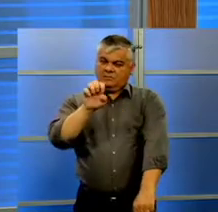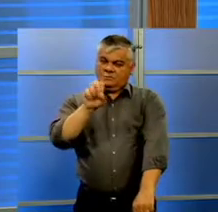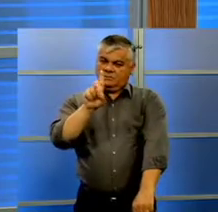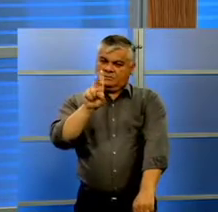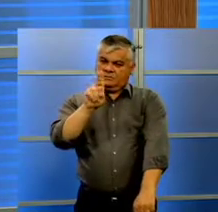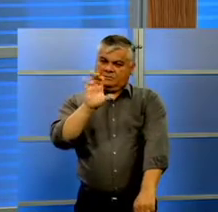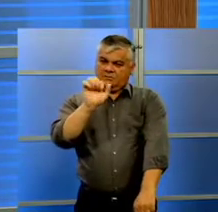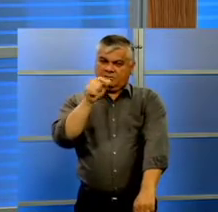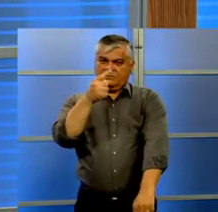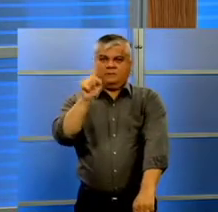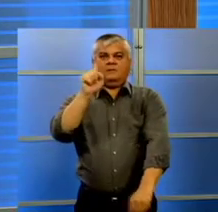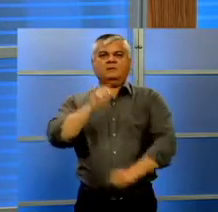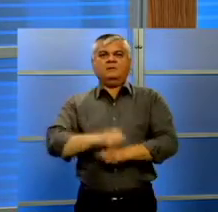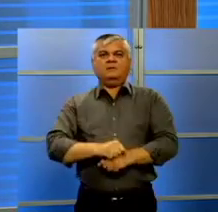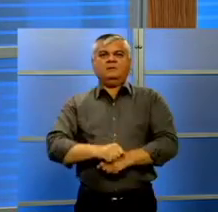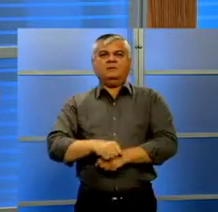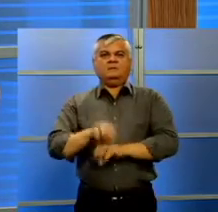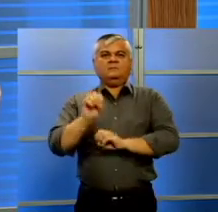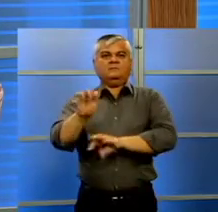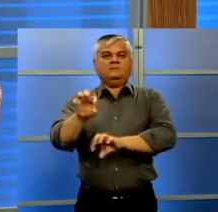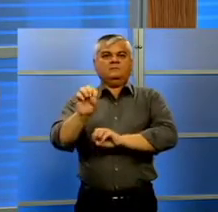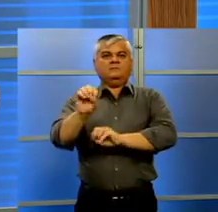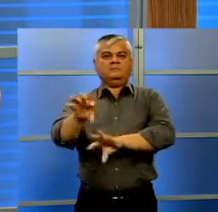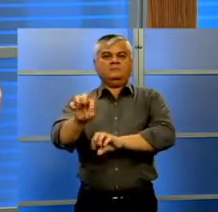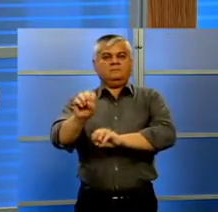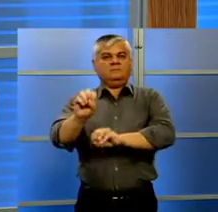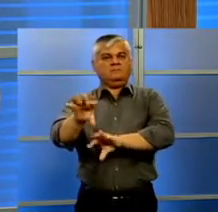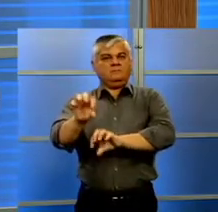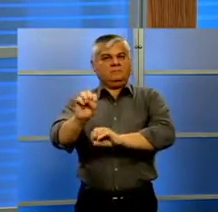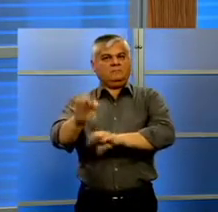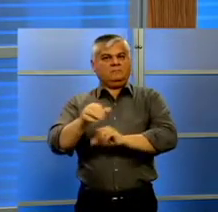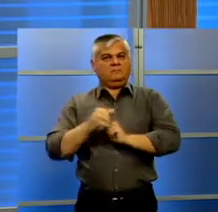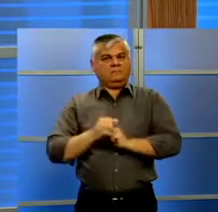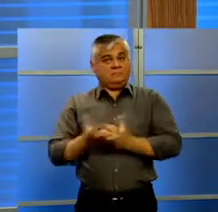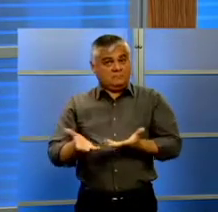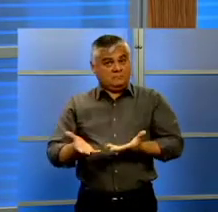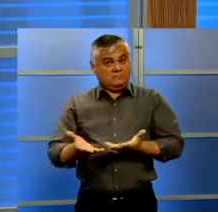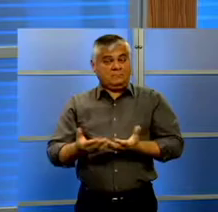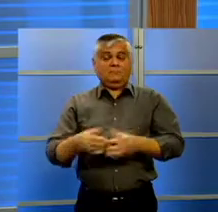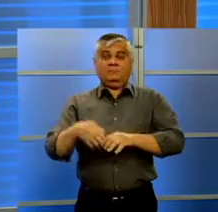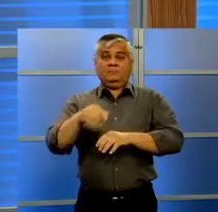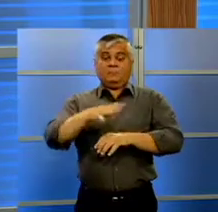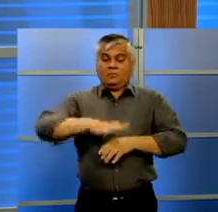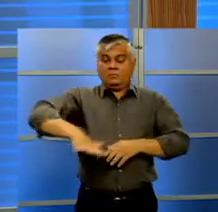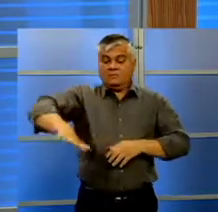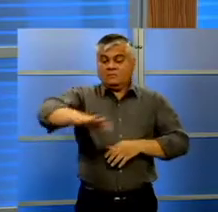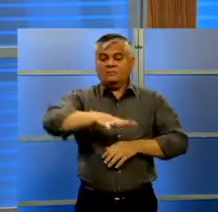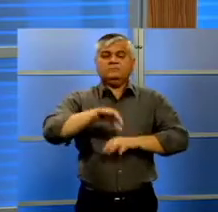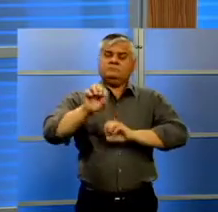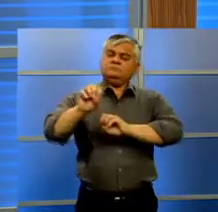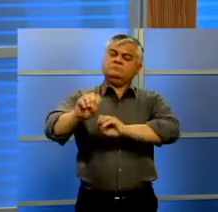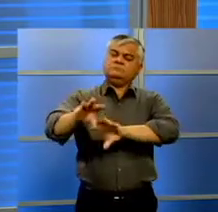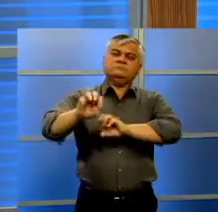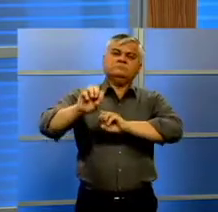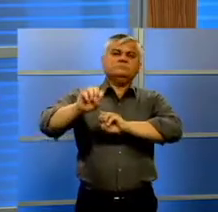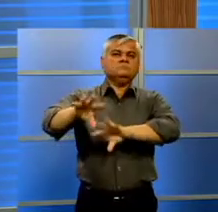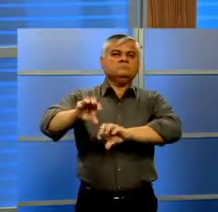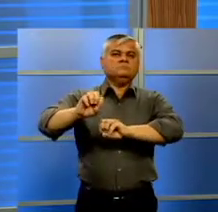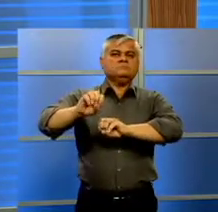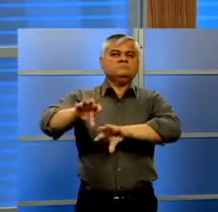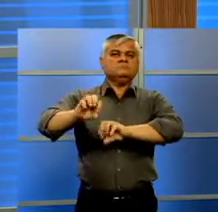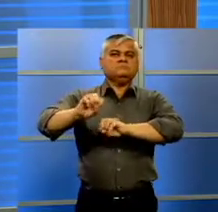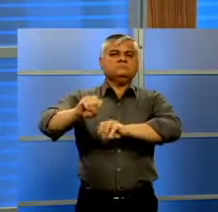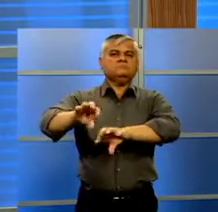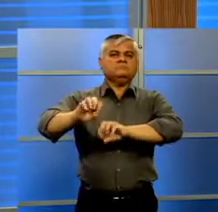Educação. E de ensino. Ensino. No espaço neutro, com movimento do